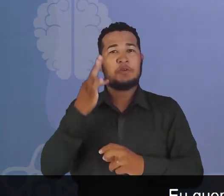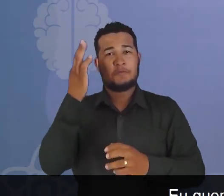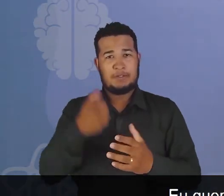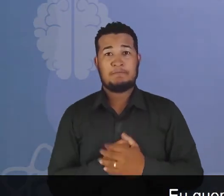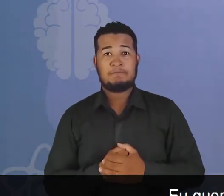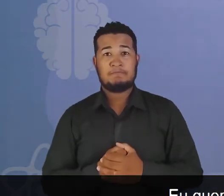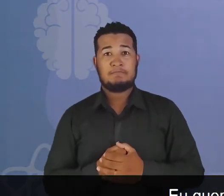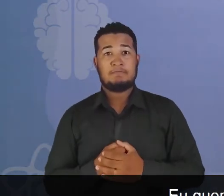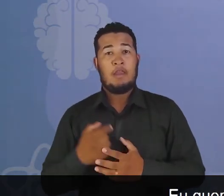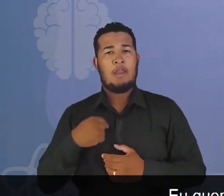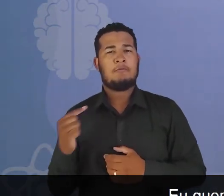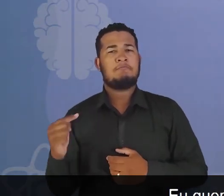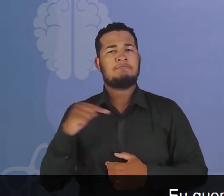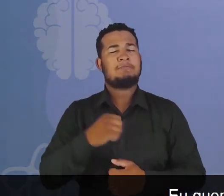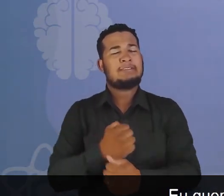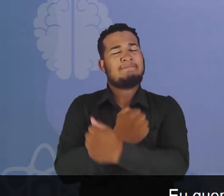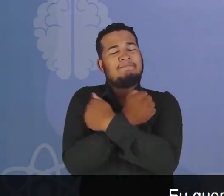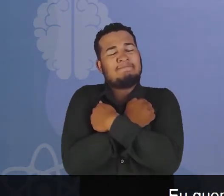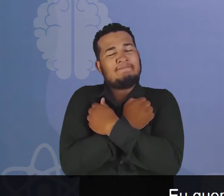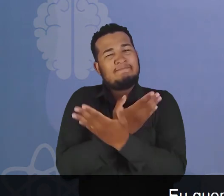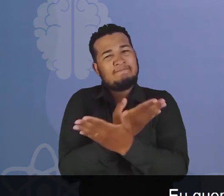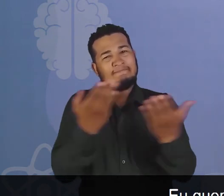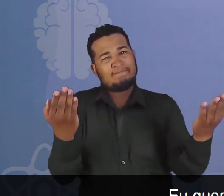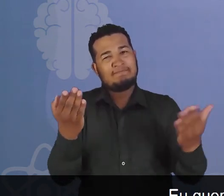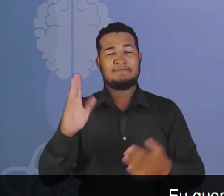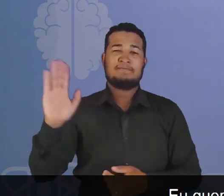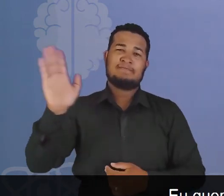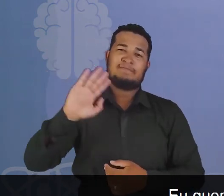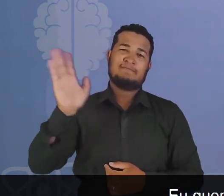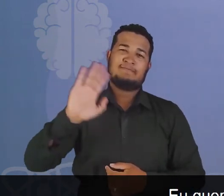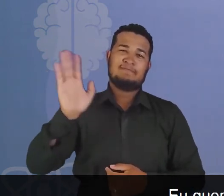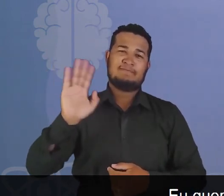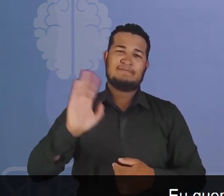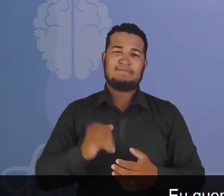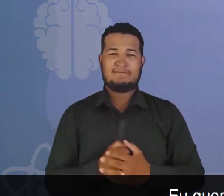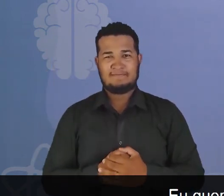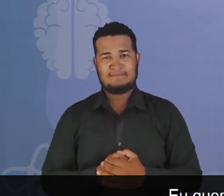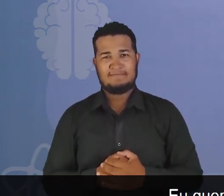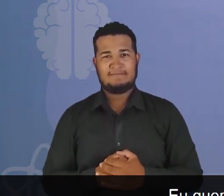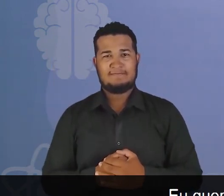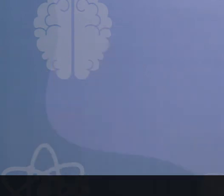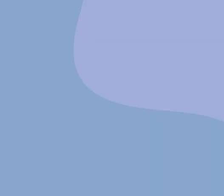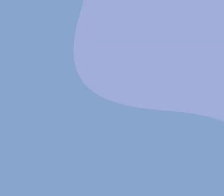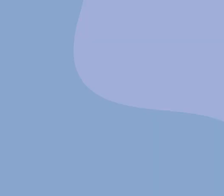quero dar o meu abraço para vocês e até a nossa próxima aula.